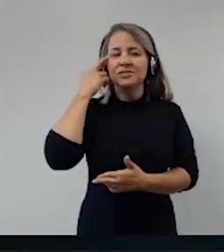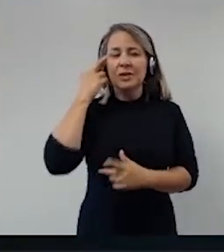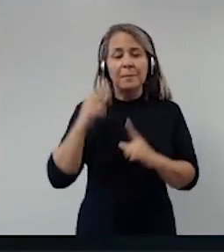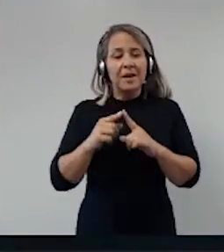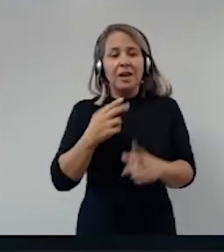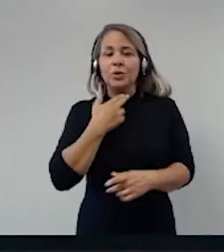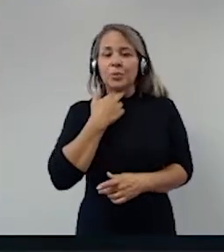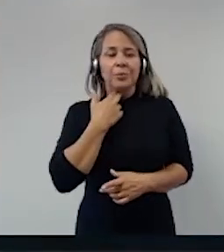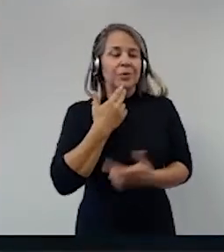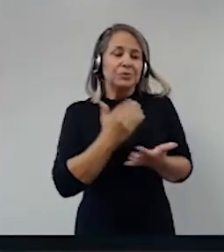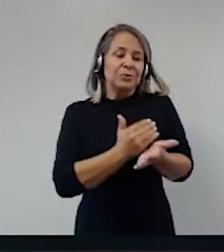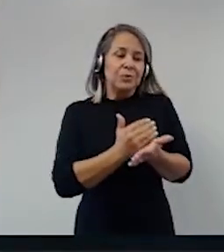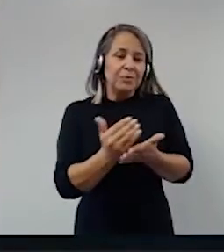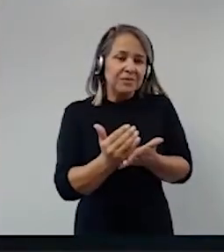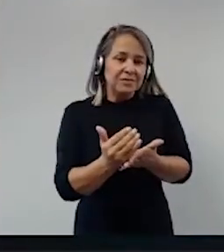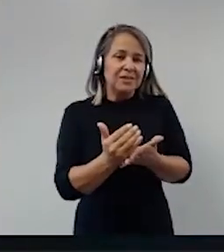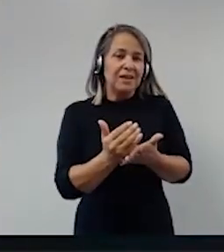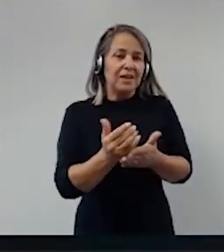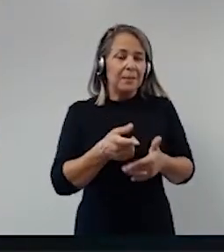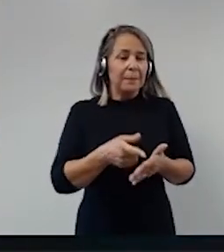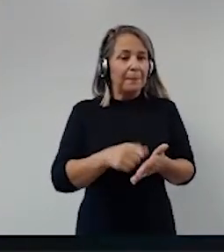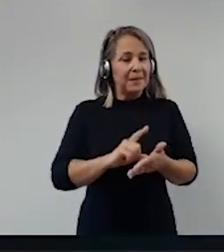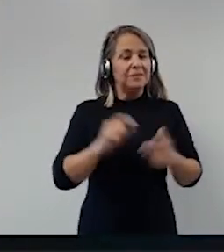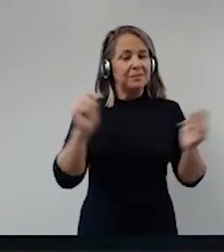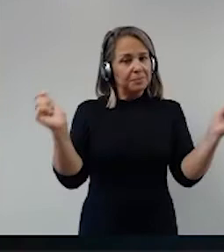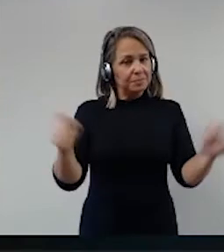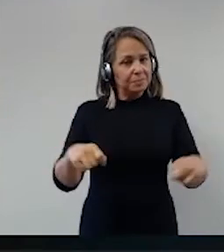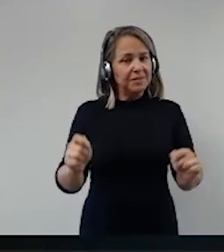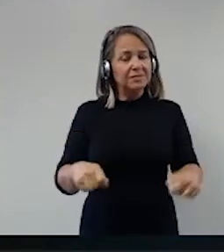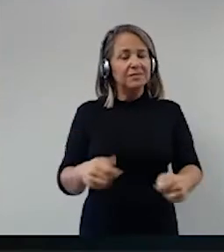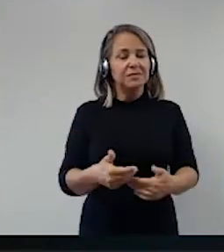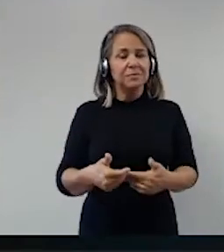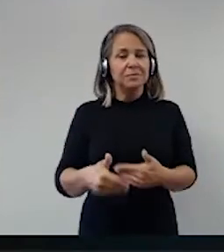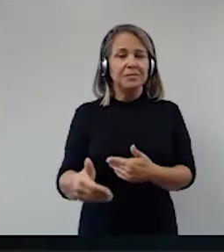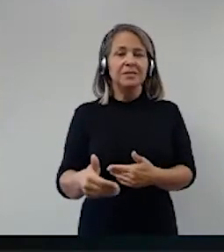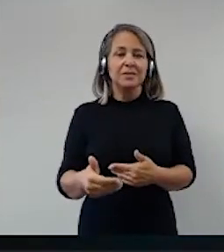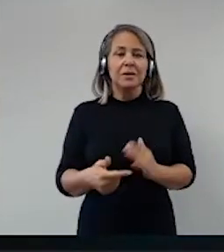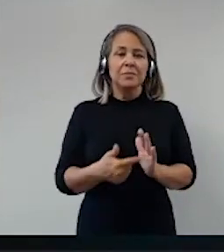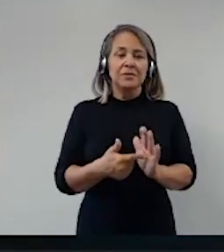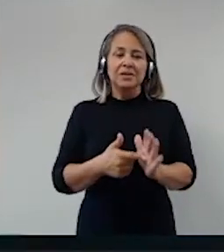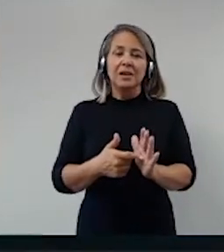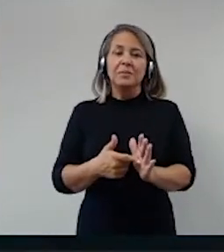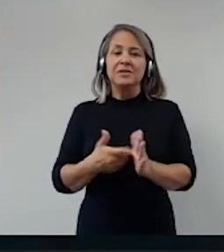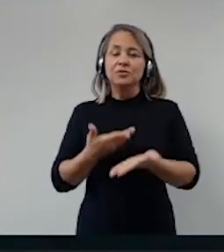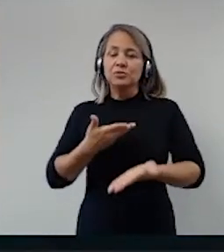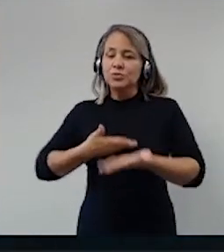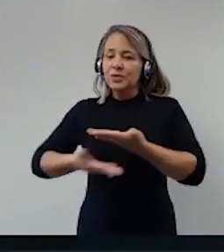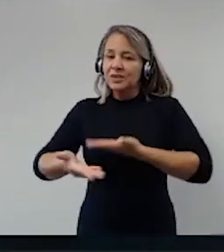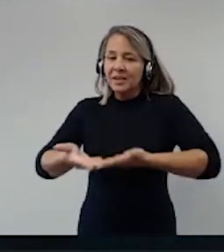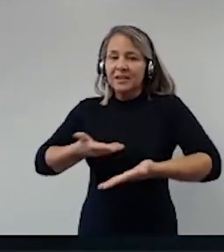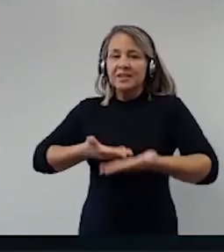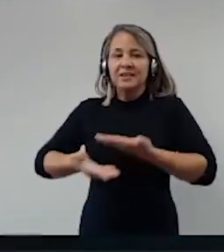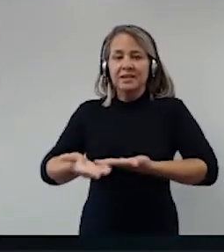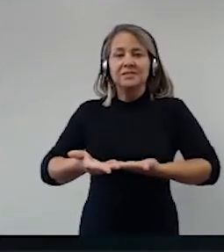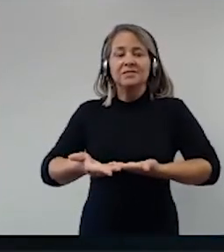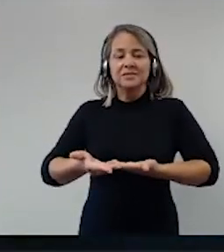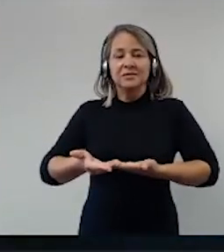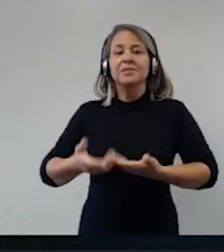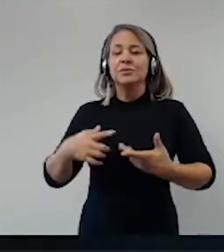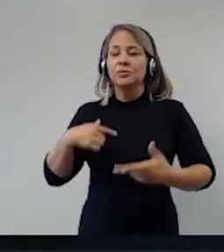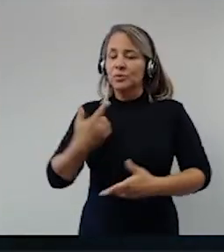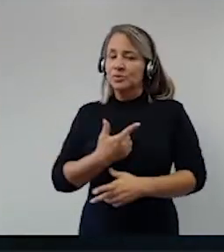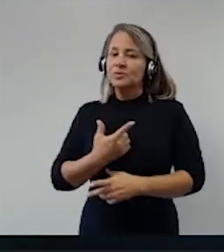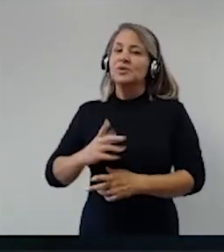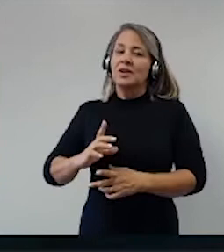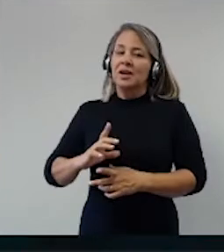posso iniciar essa reflexão sem antes registrar a minha solidariedade, os meus sentimentos e o nosso respeito também